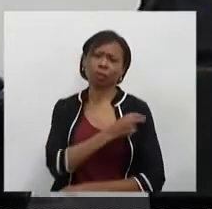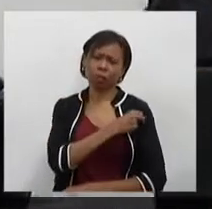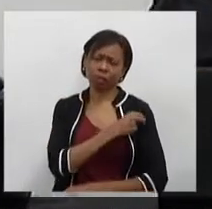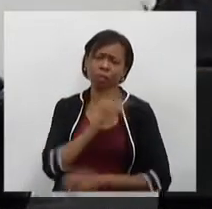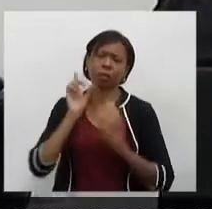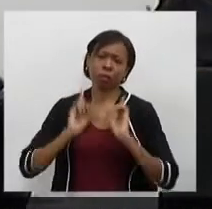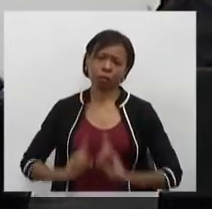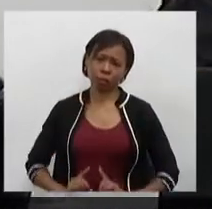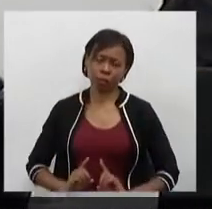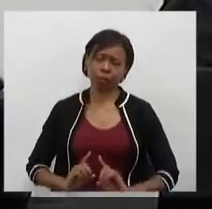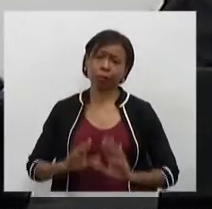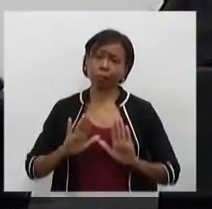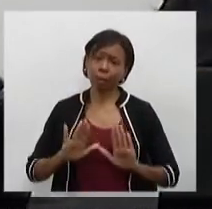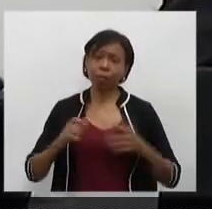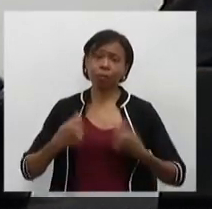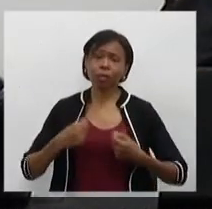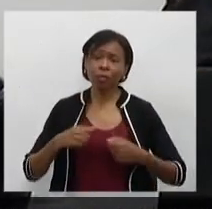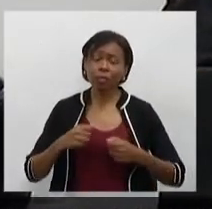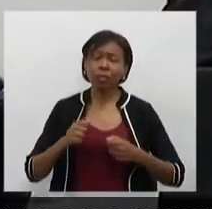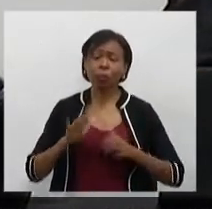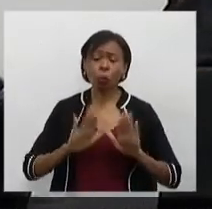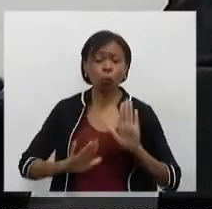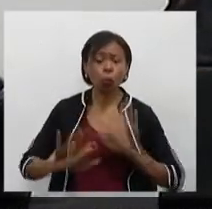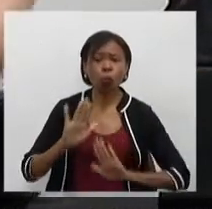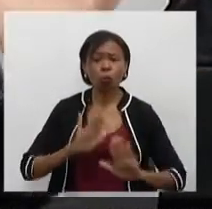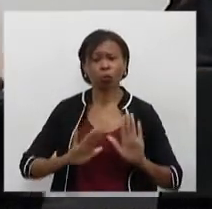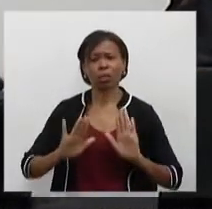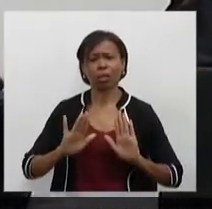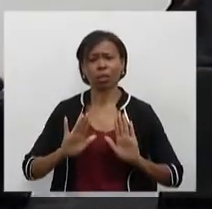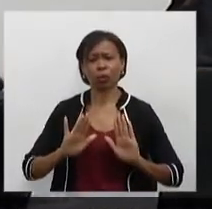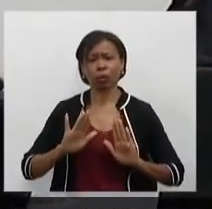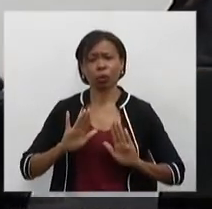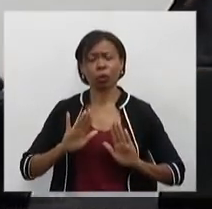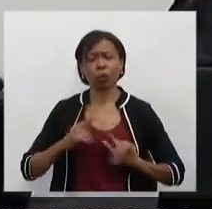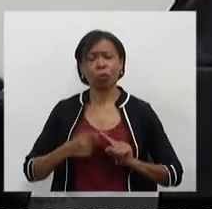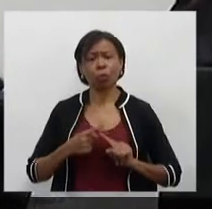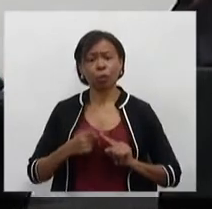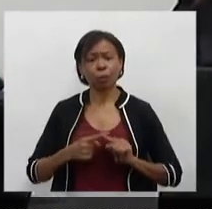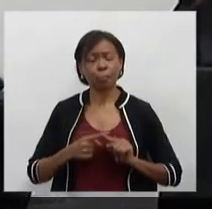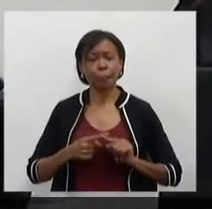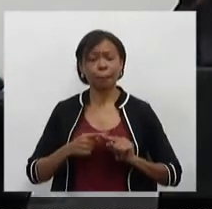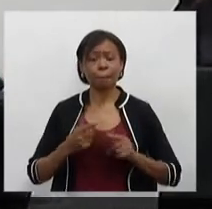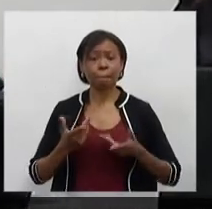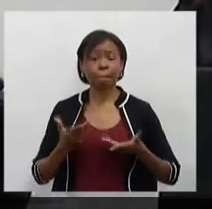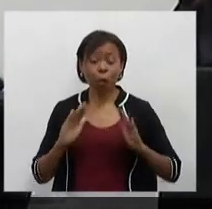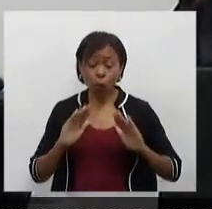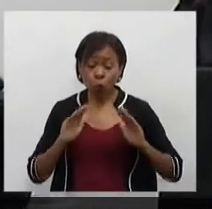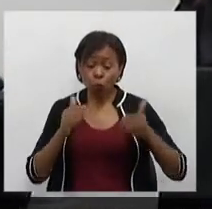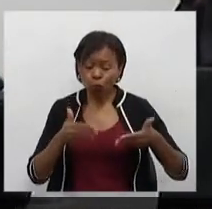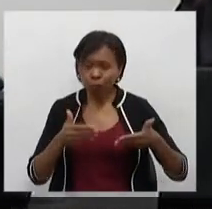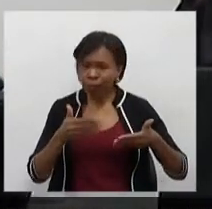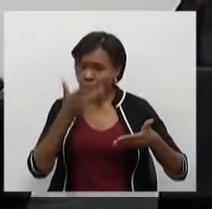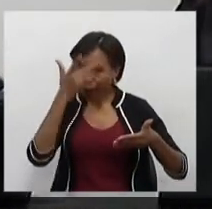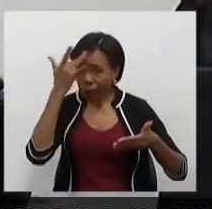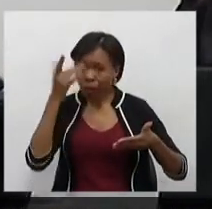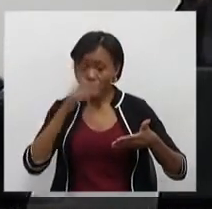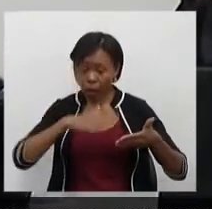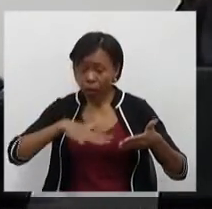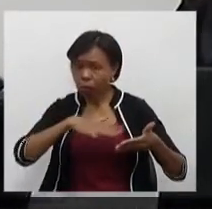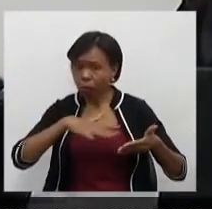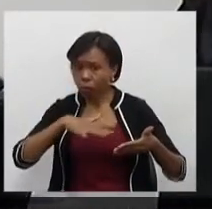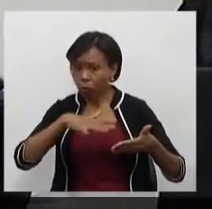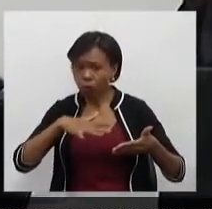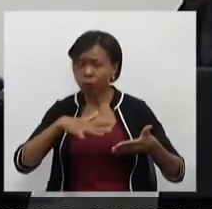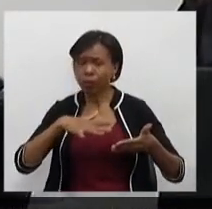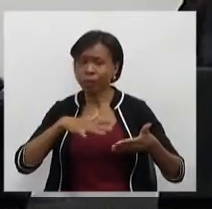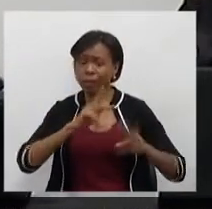de chegar realmente naquelas pessoas, como diz nosso presidente do Comped, Roberto, para que a gente possa realmente atender